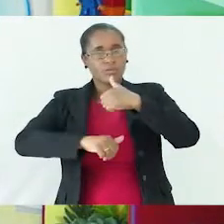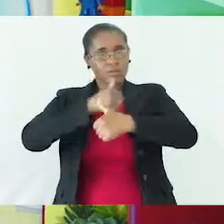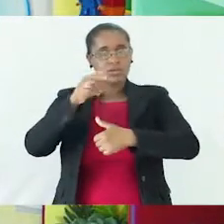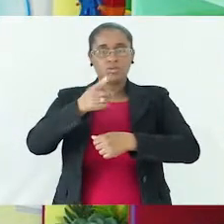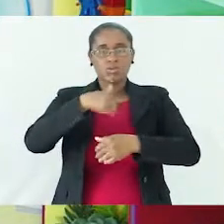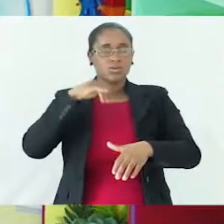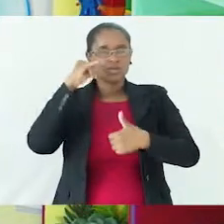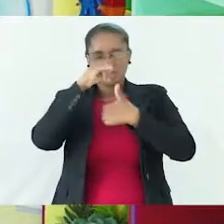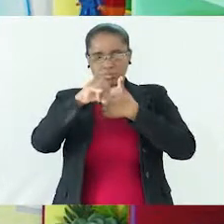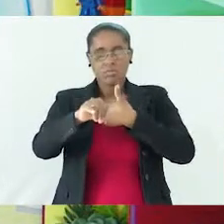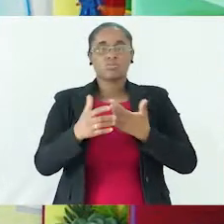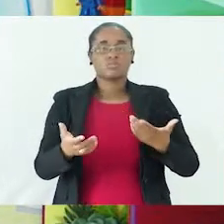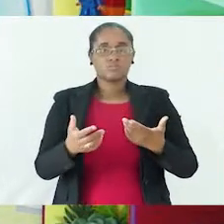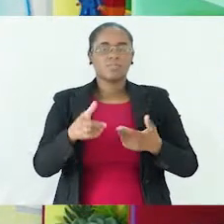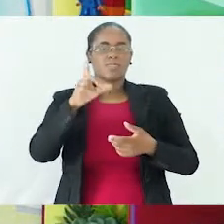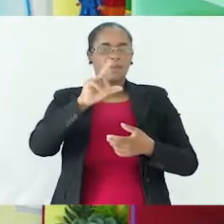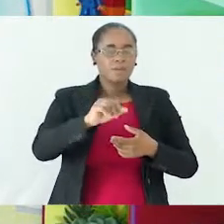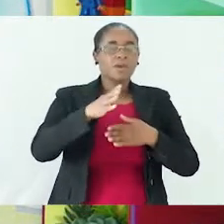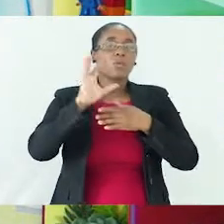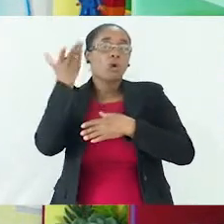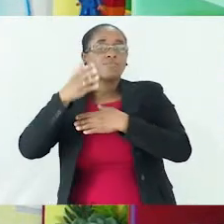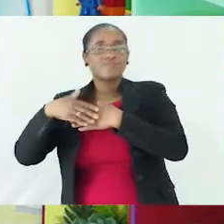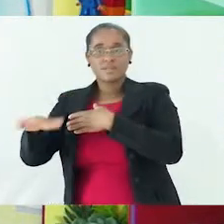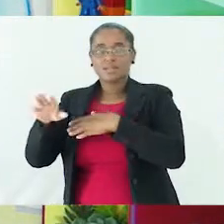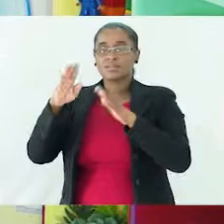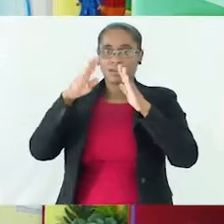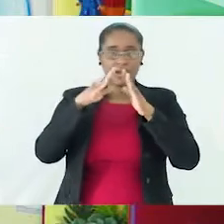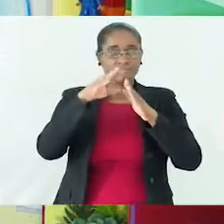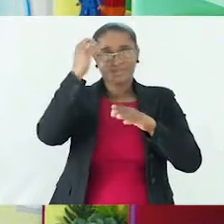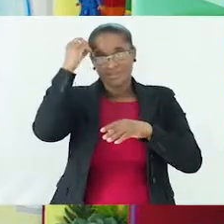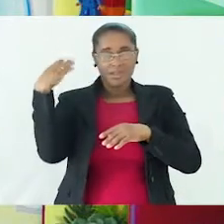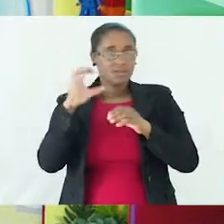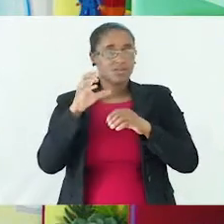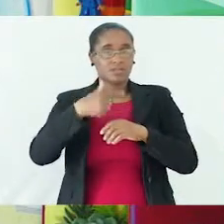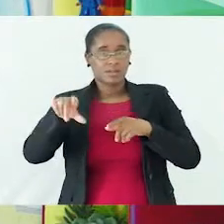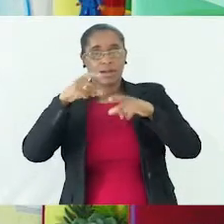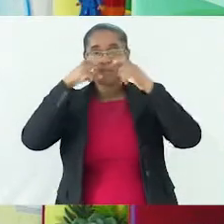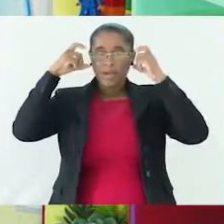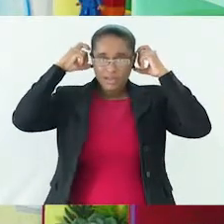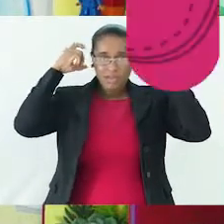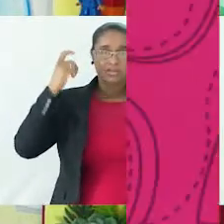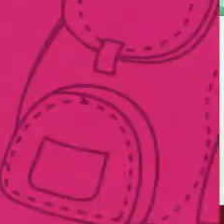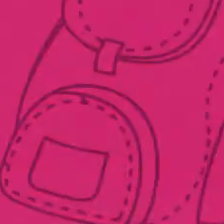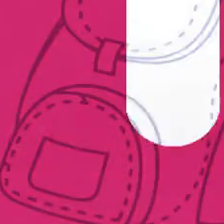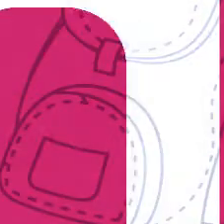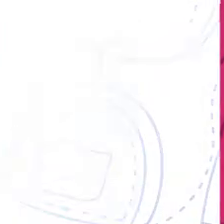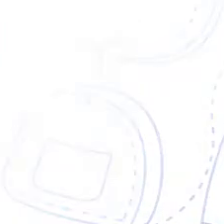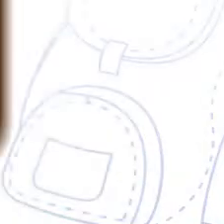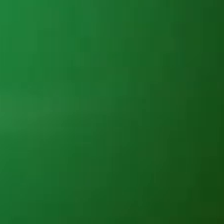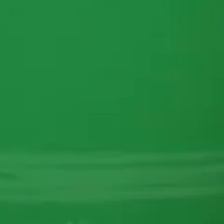nosso inimigo. E também, ao sair de casa, não se esqueça de levar a máscara.